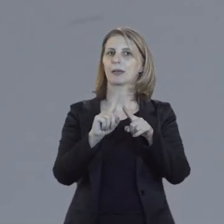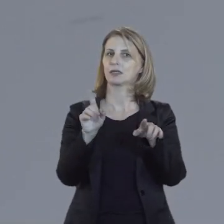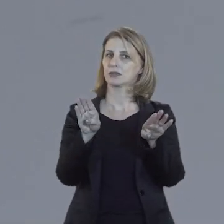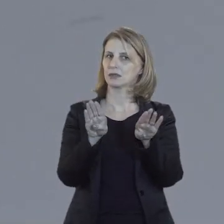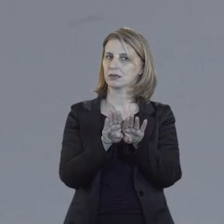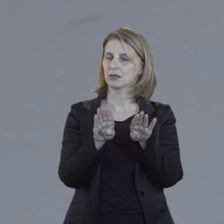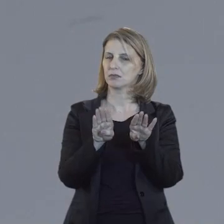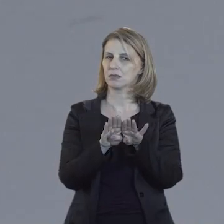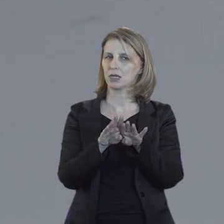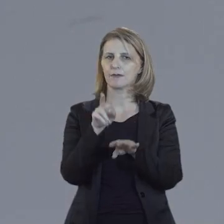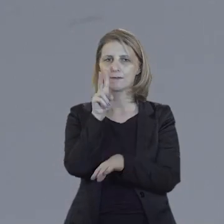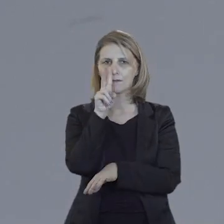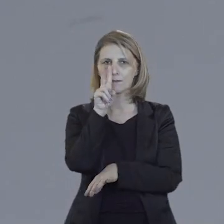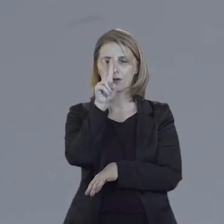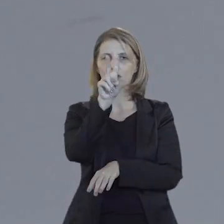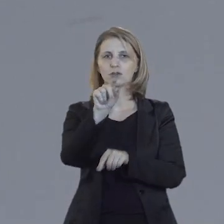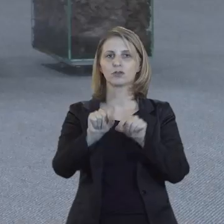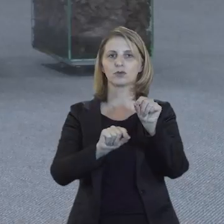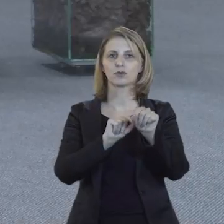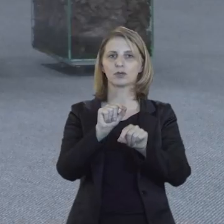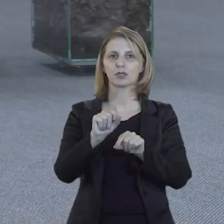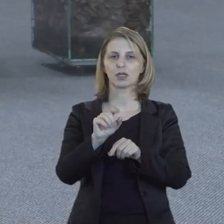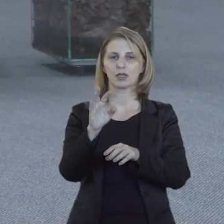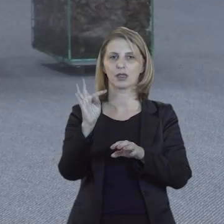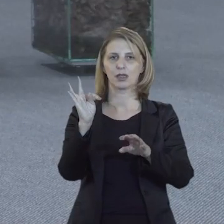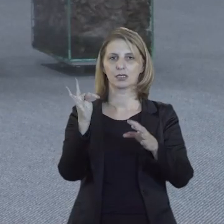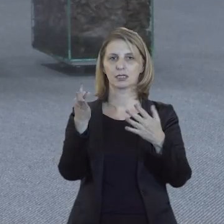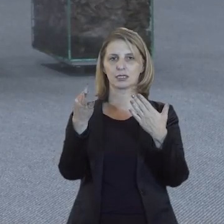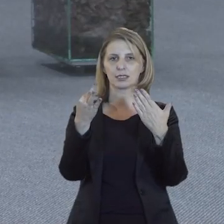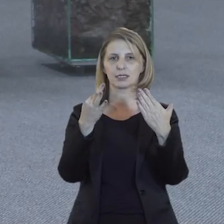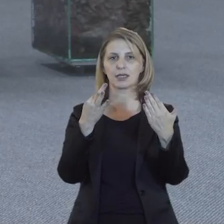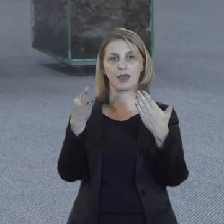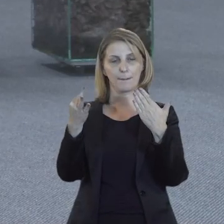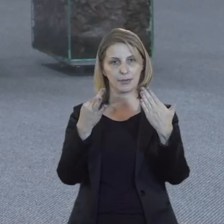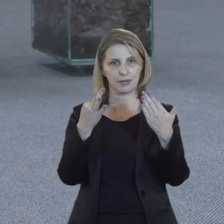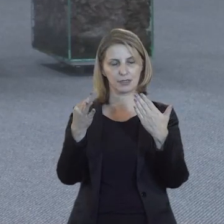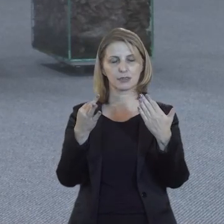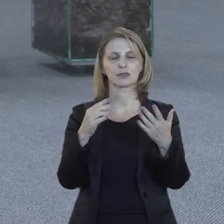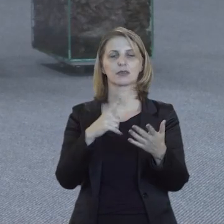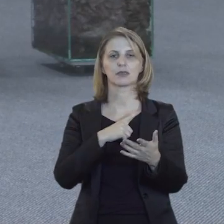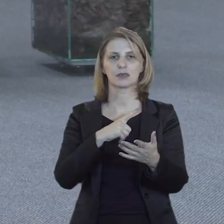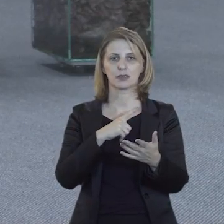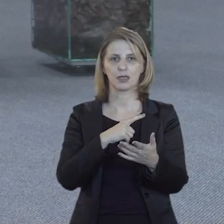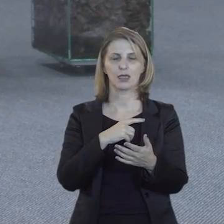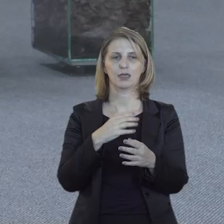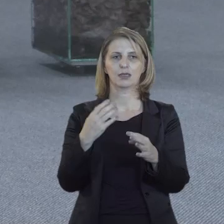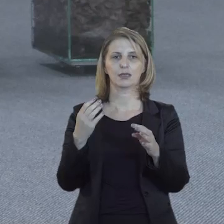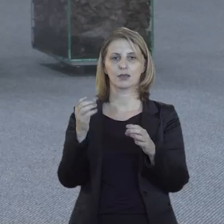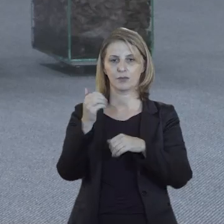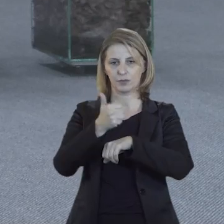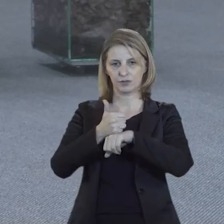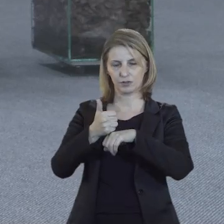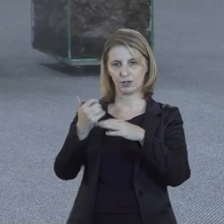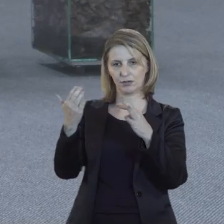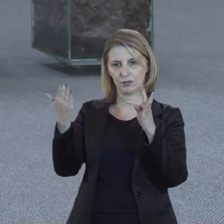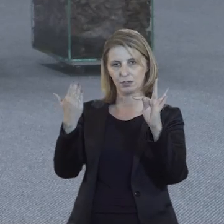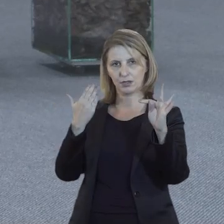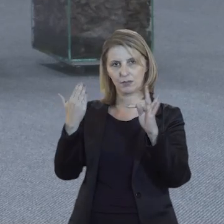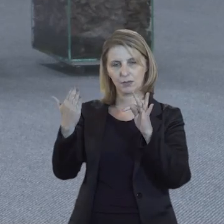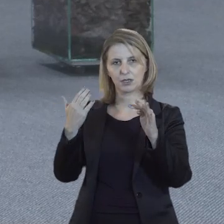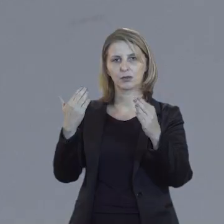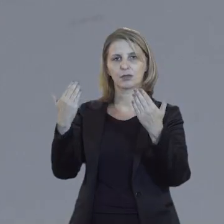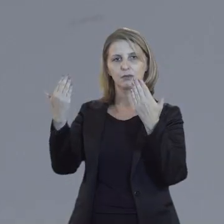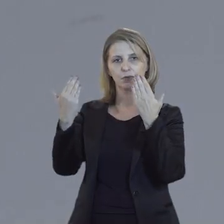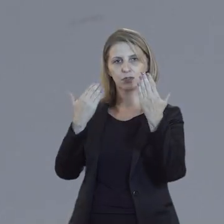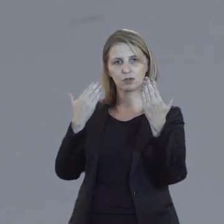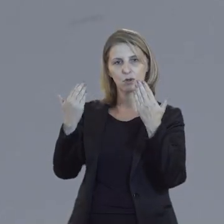processo. E também tem forte, né, a questão das terapias, né? A nossa rede ela dispõe, né, de